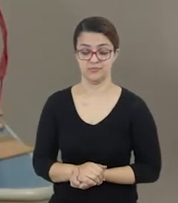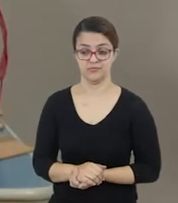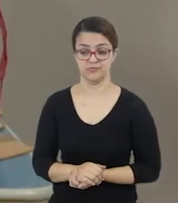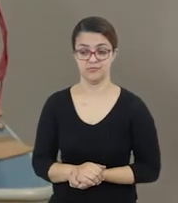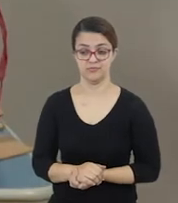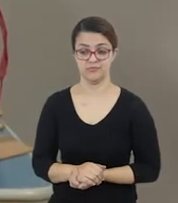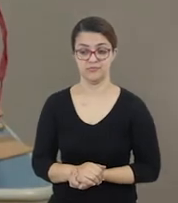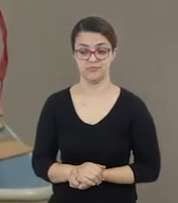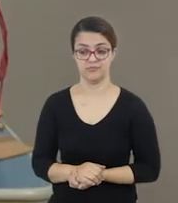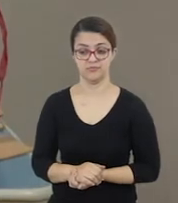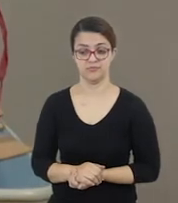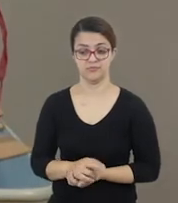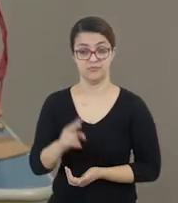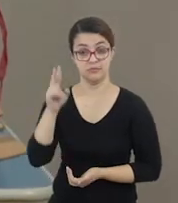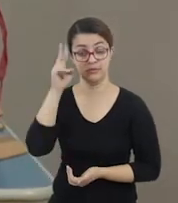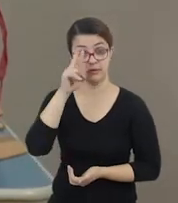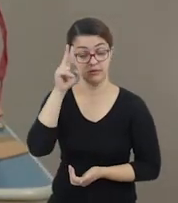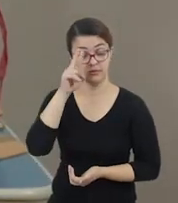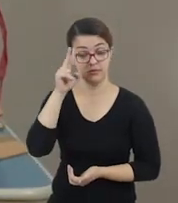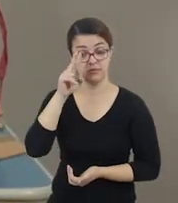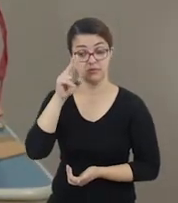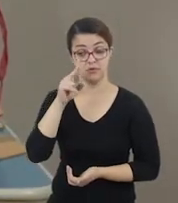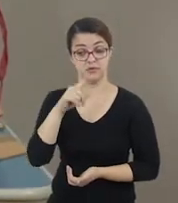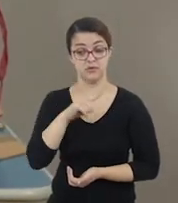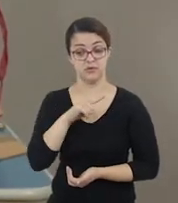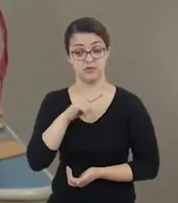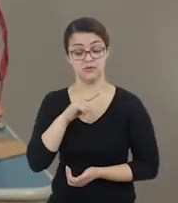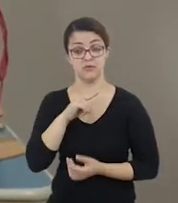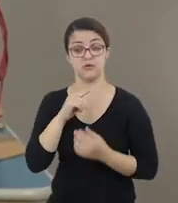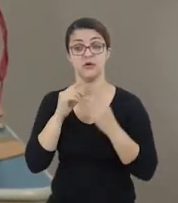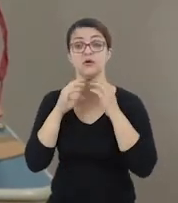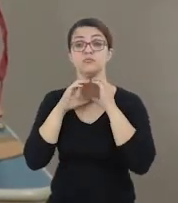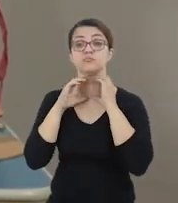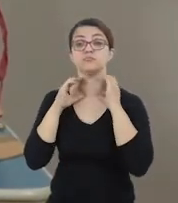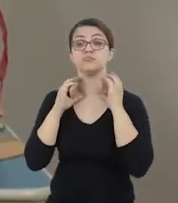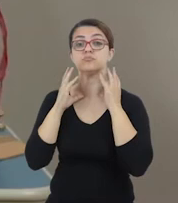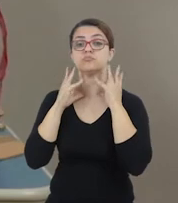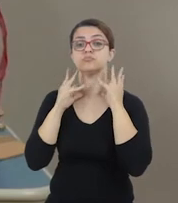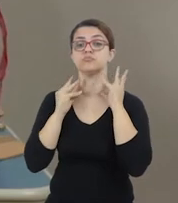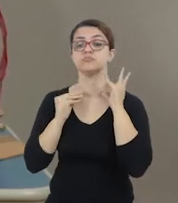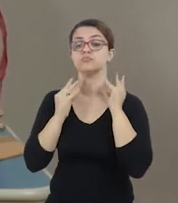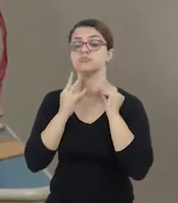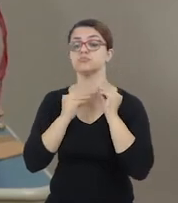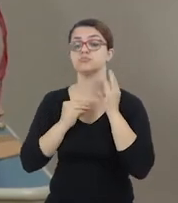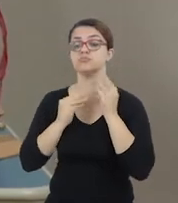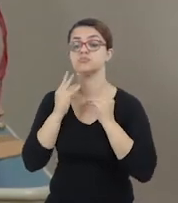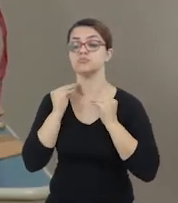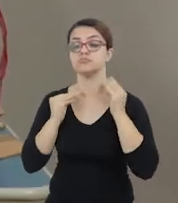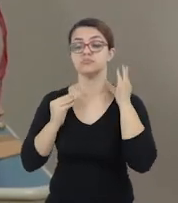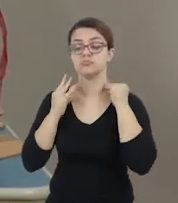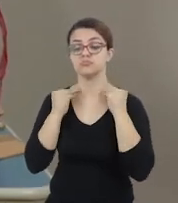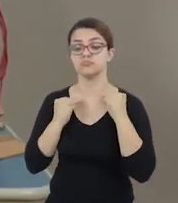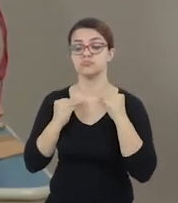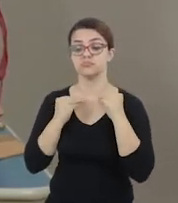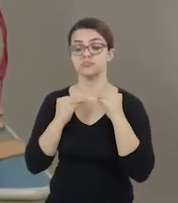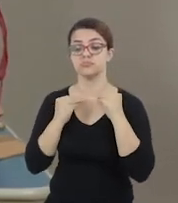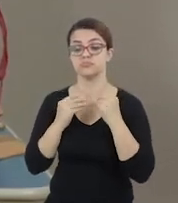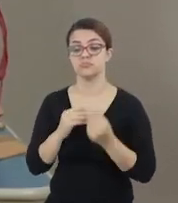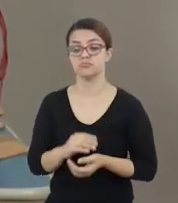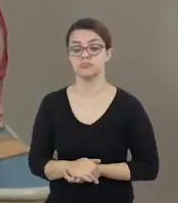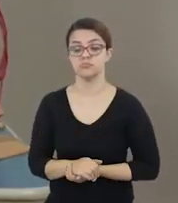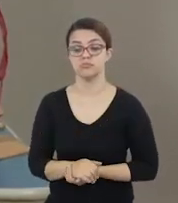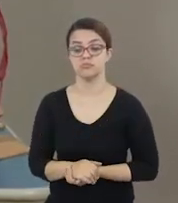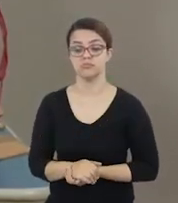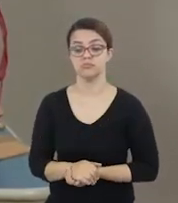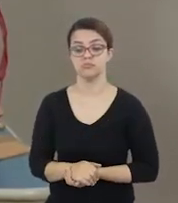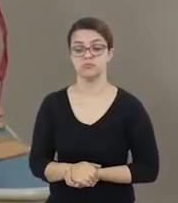se esqueçam que ele tem uma parte escura aqui, ó, que é a coleira, tá? Olha lá. Essa